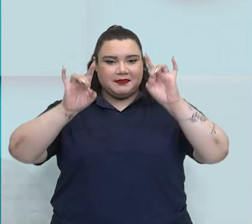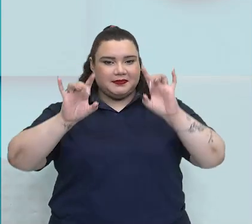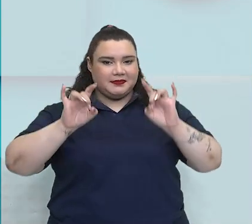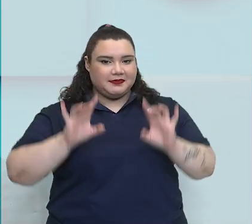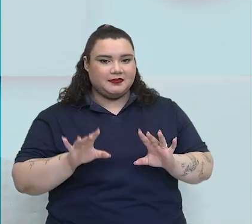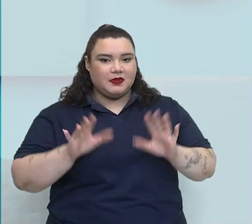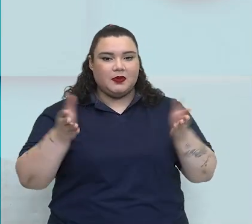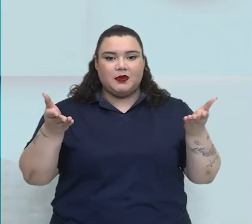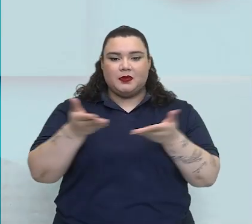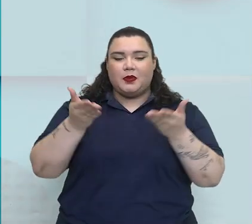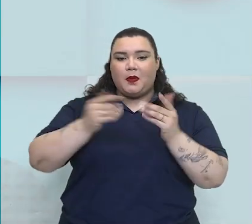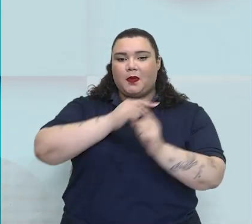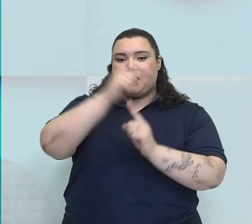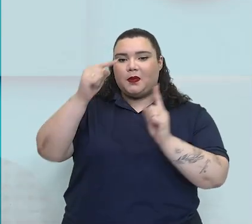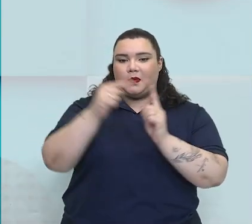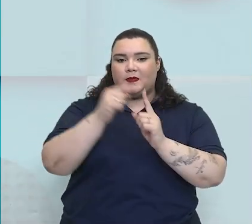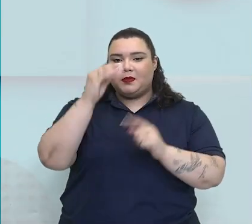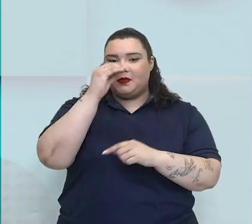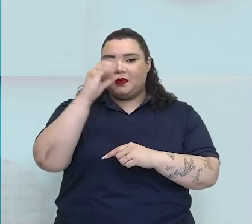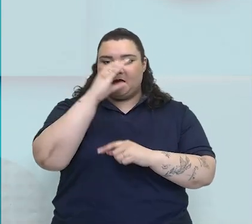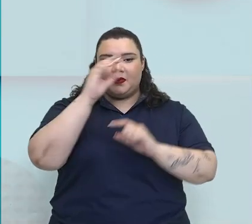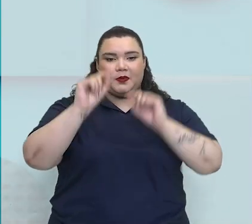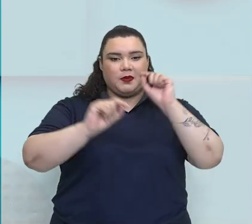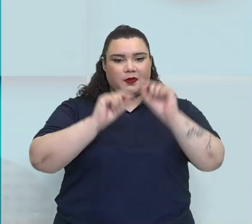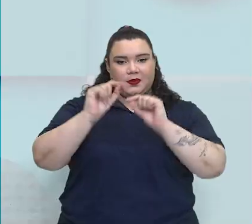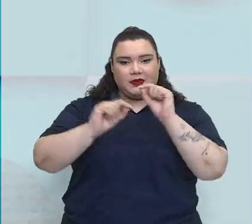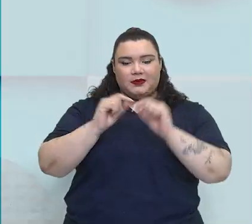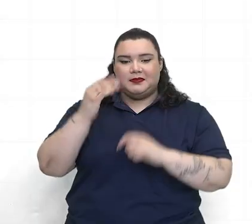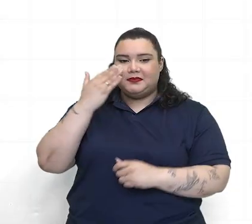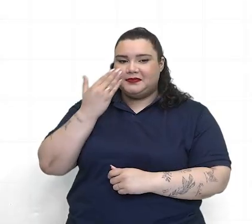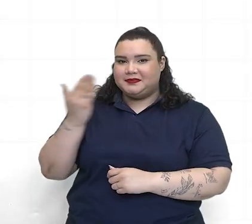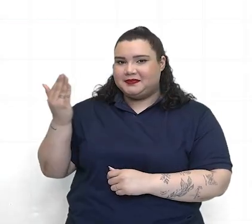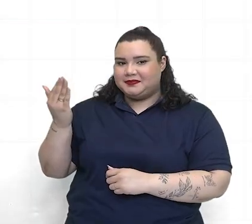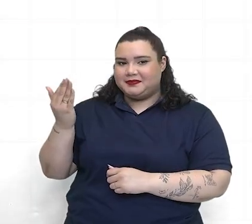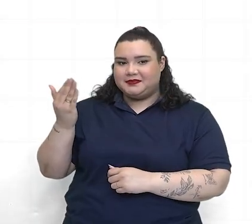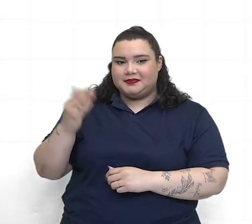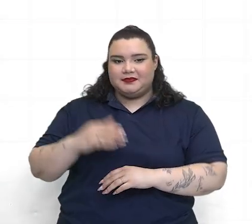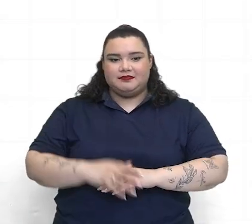especial. Vamos conhecer o objeto de conhecimento da nossa aula.